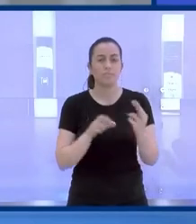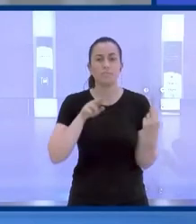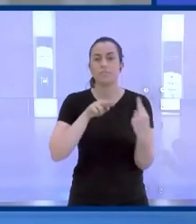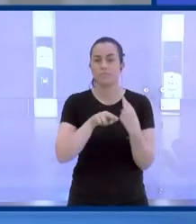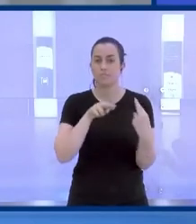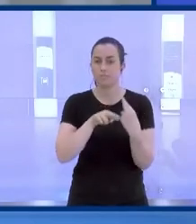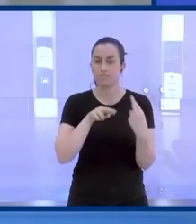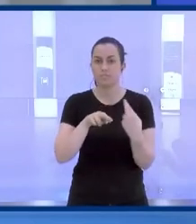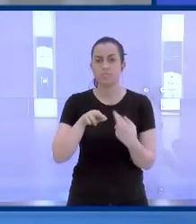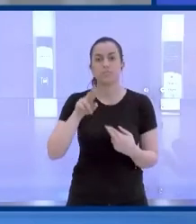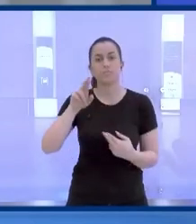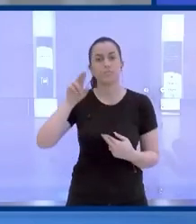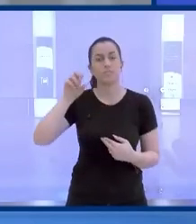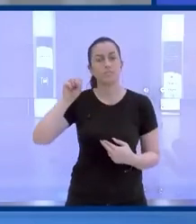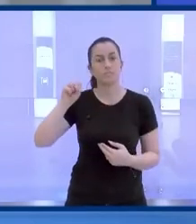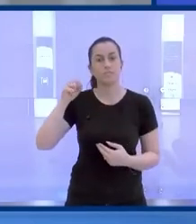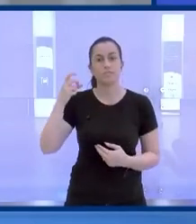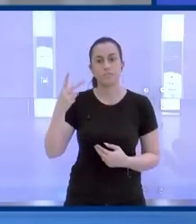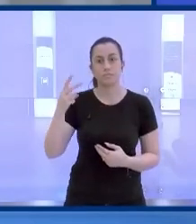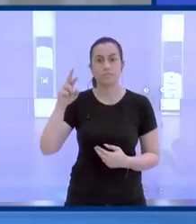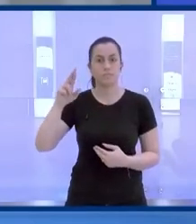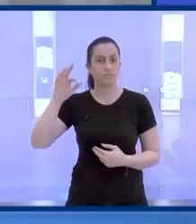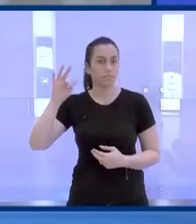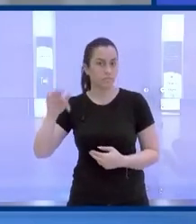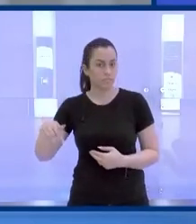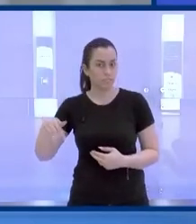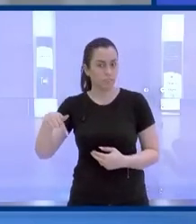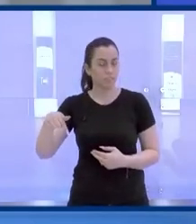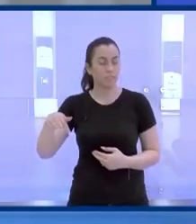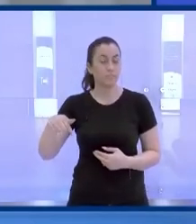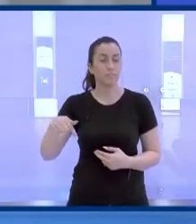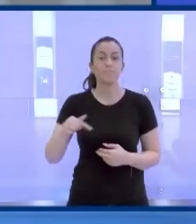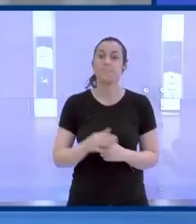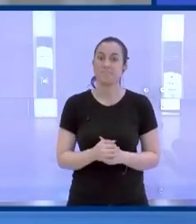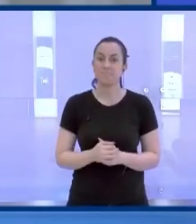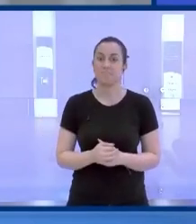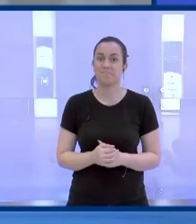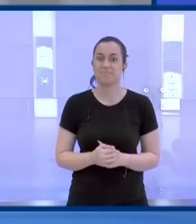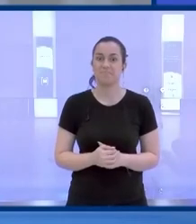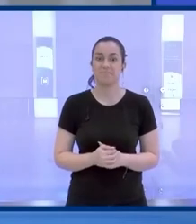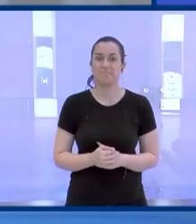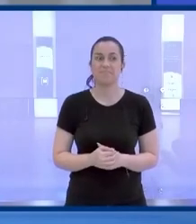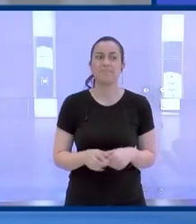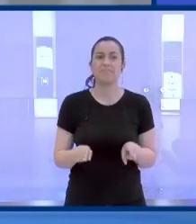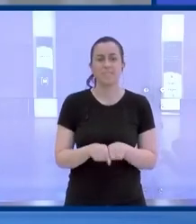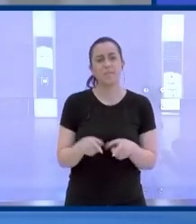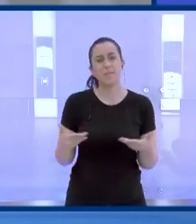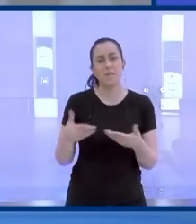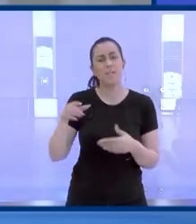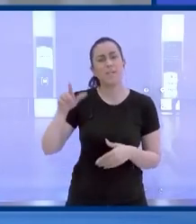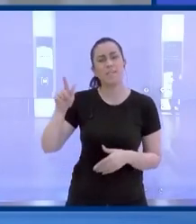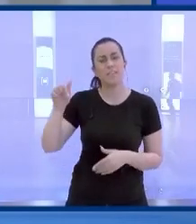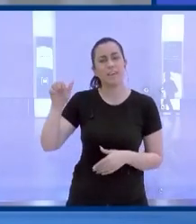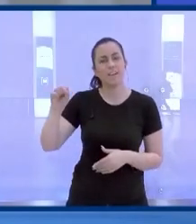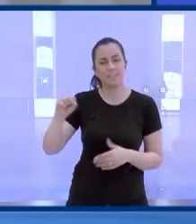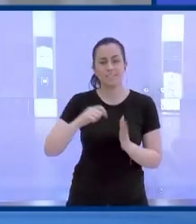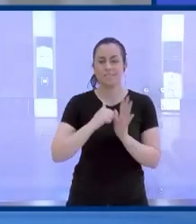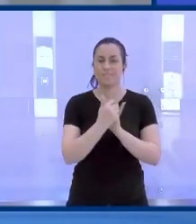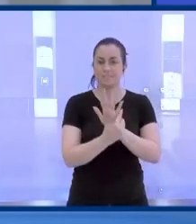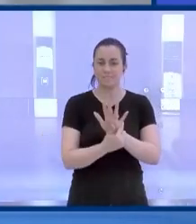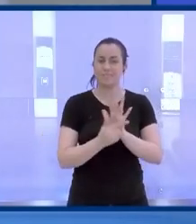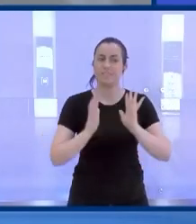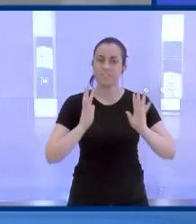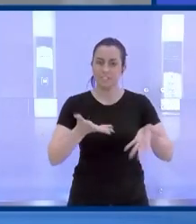a RS-287, estamos vindo aqui para Sulgás, e nem chegamos ainda à metade das vezes que nós estaremos aqui, Guilherme, para